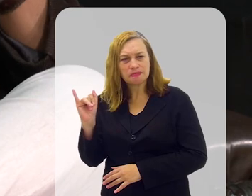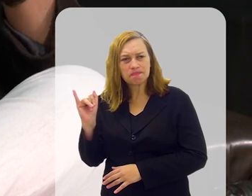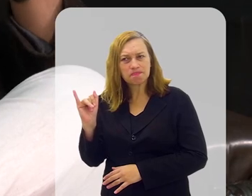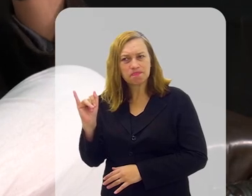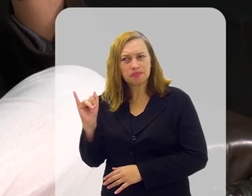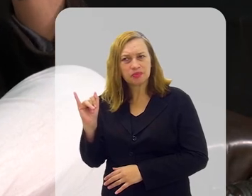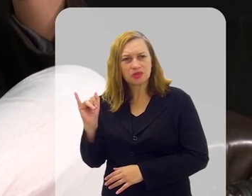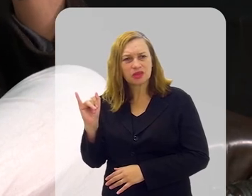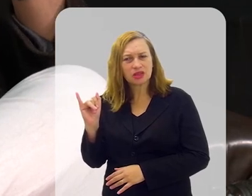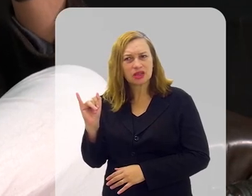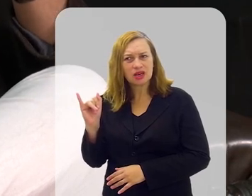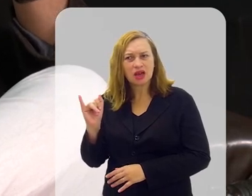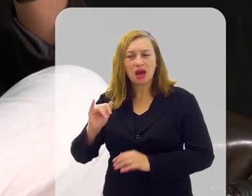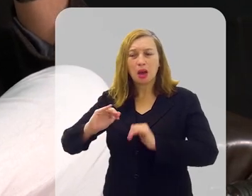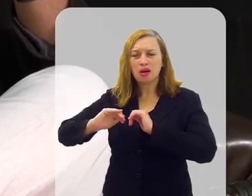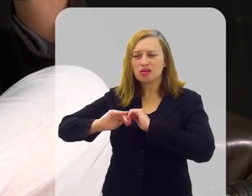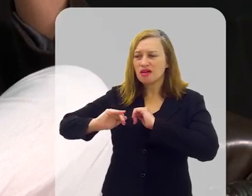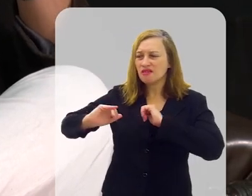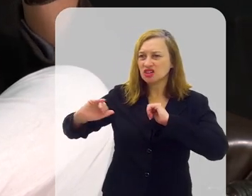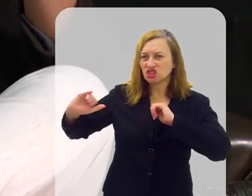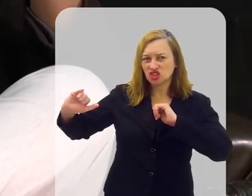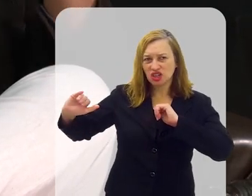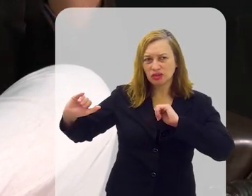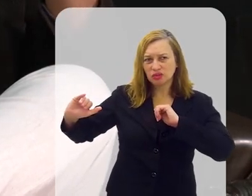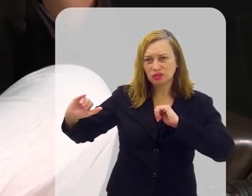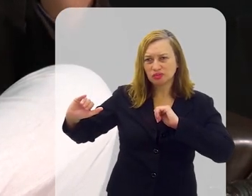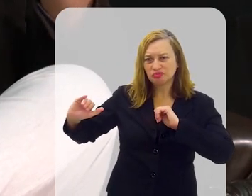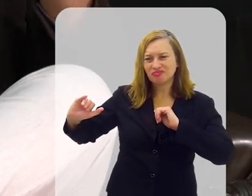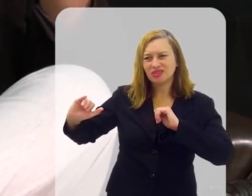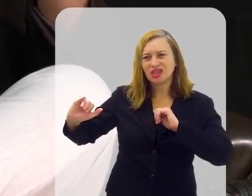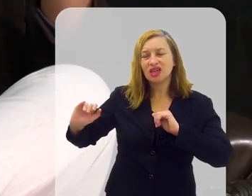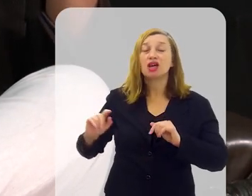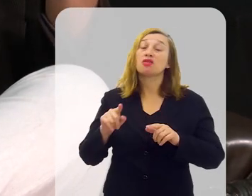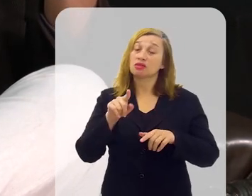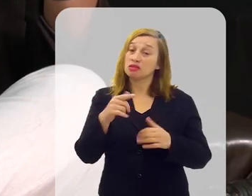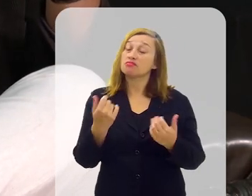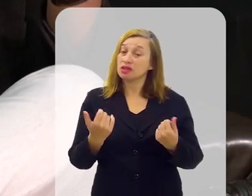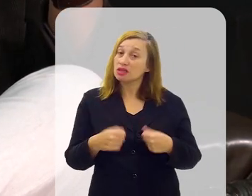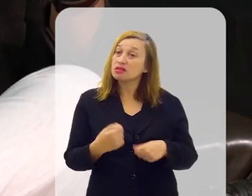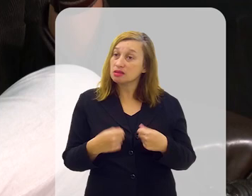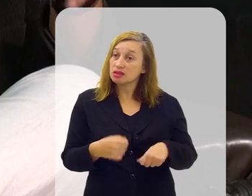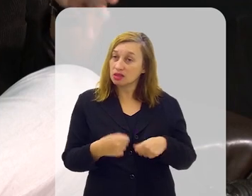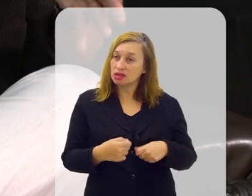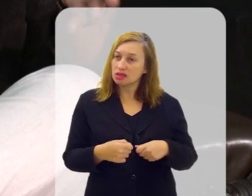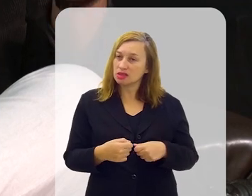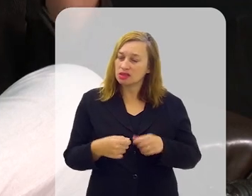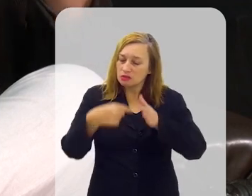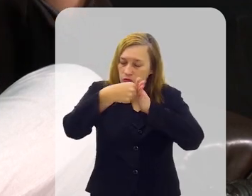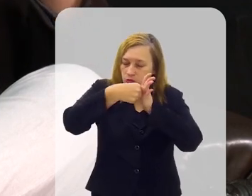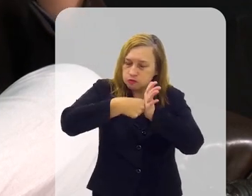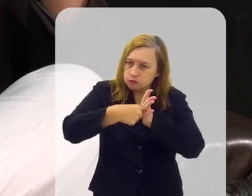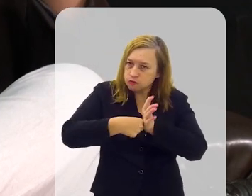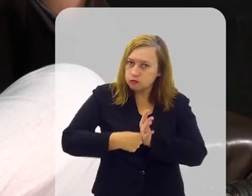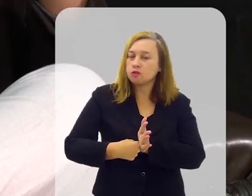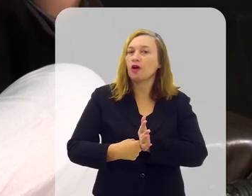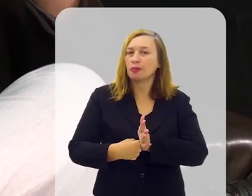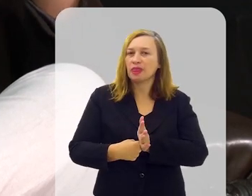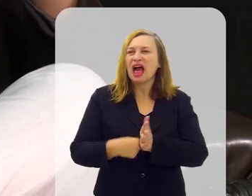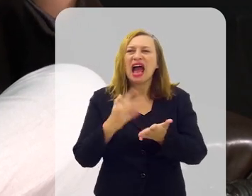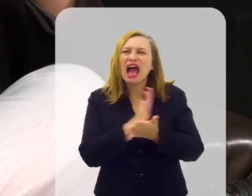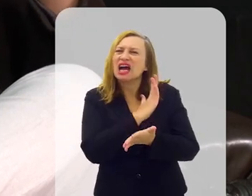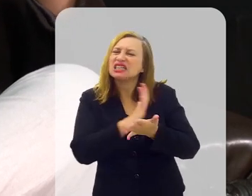casa de Israel, mas está distante? Então você precisa fazer uma busca dentro de